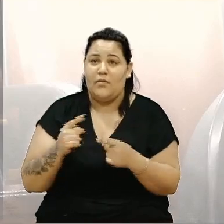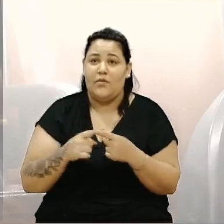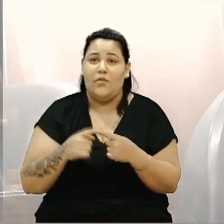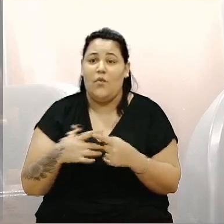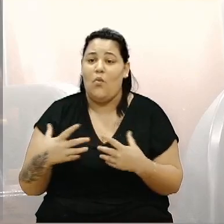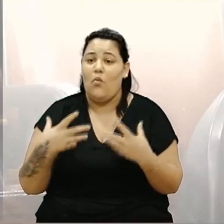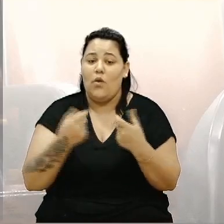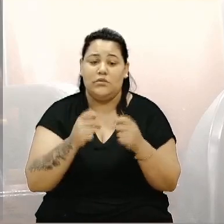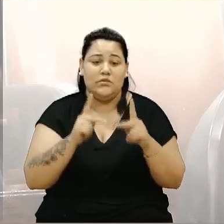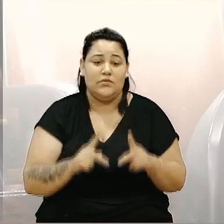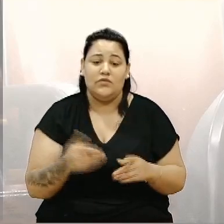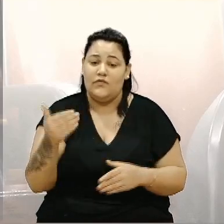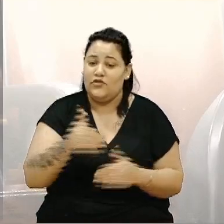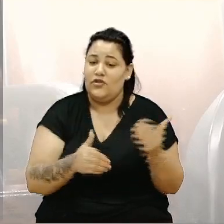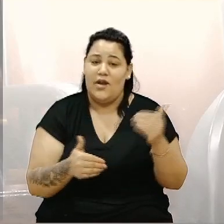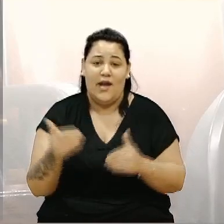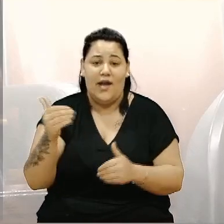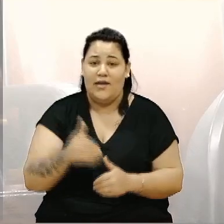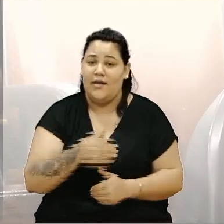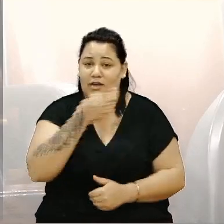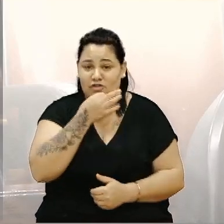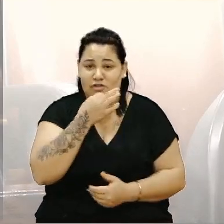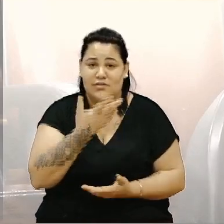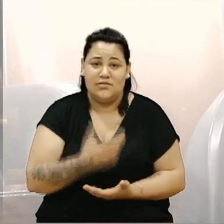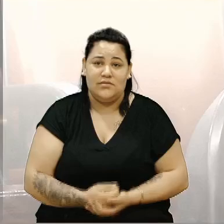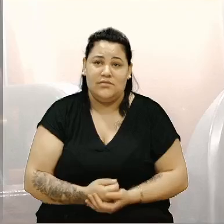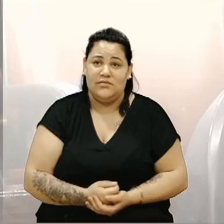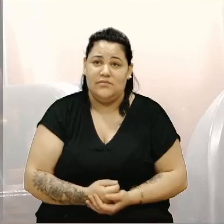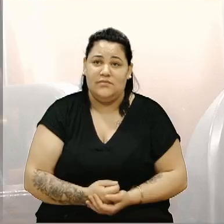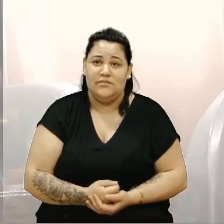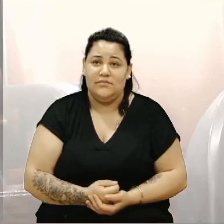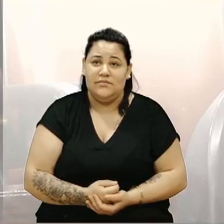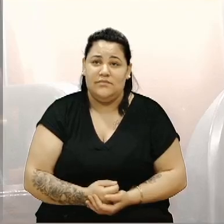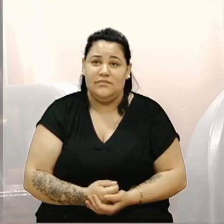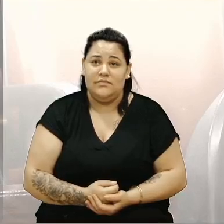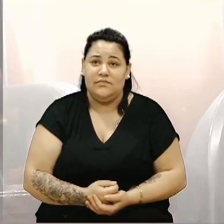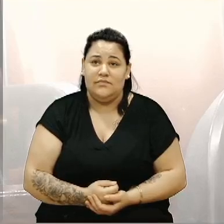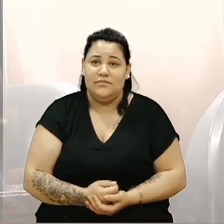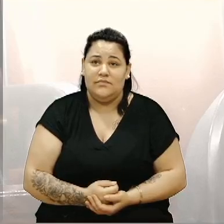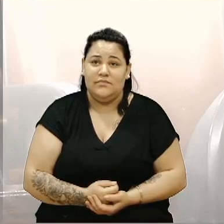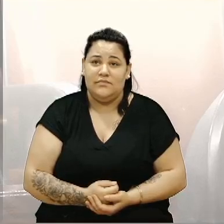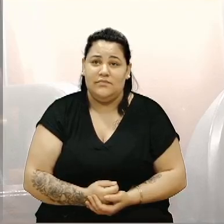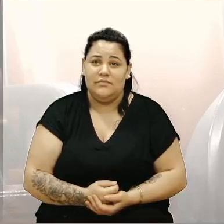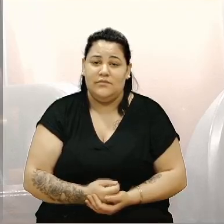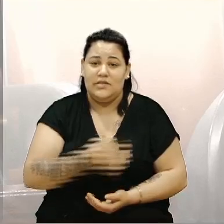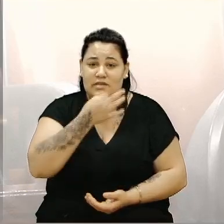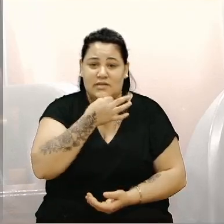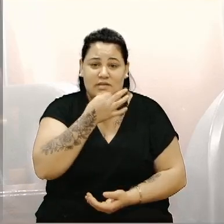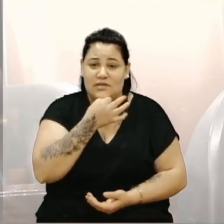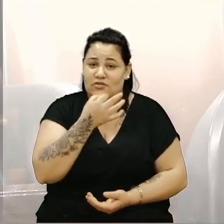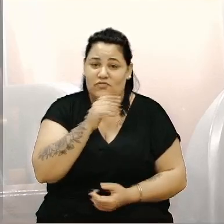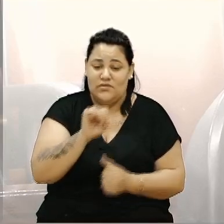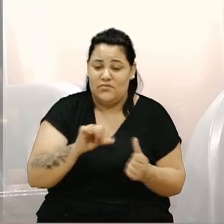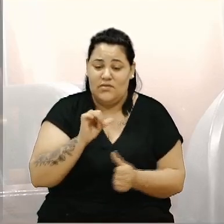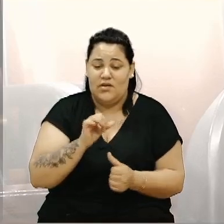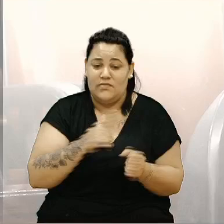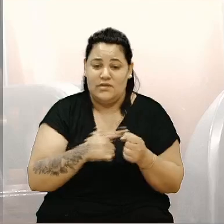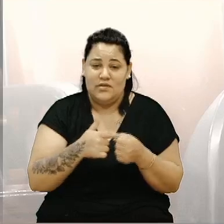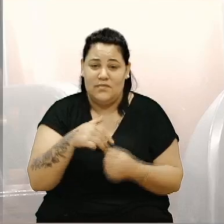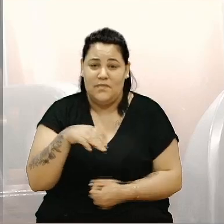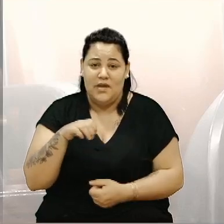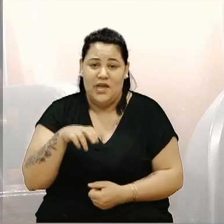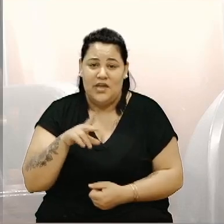gente já está vendo pessoas com cartaz nas sinaleiras. Nós vamos querer viver cidade de mendigos, que foi muito